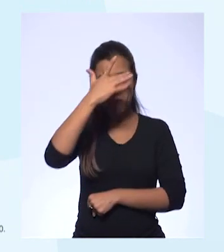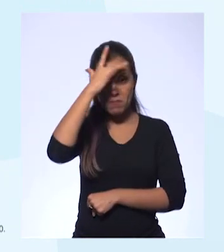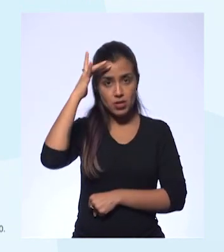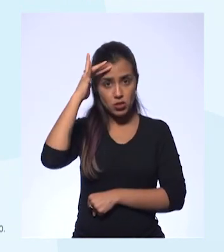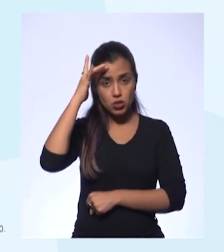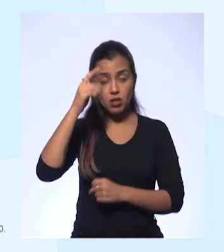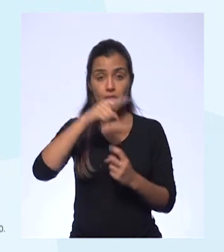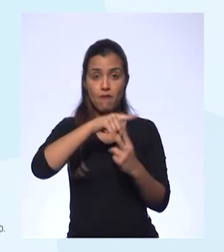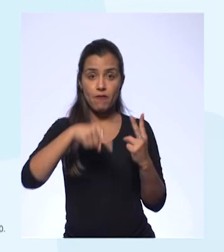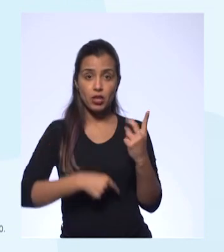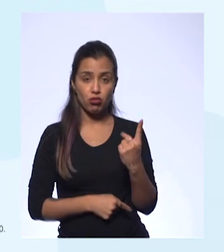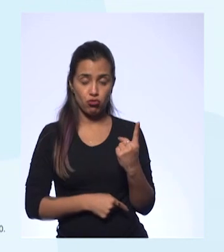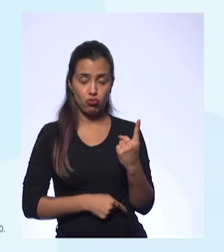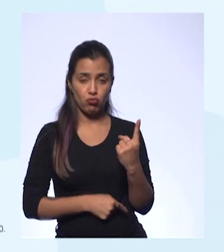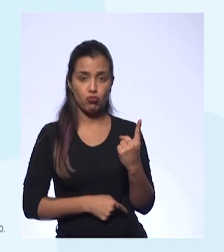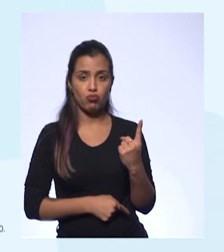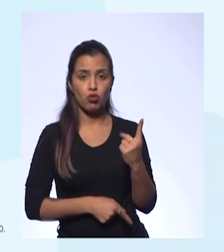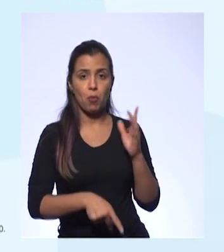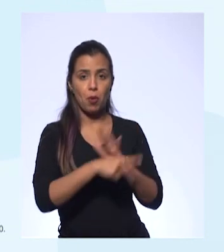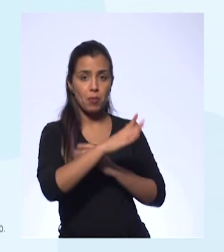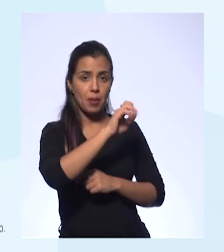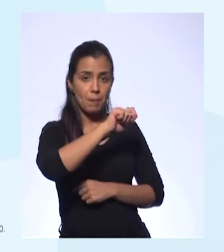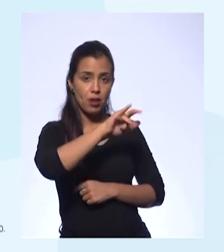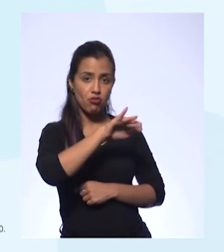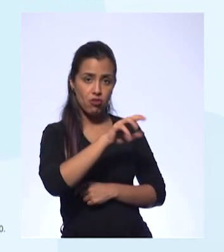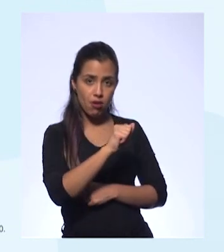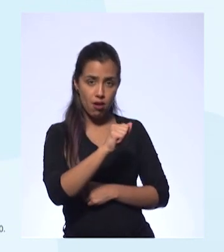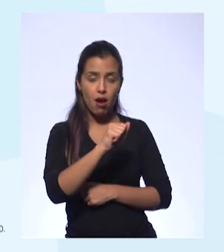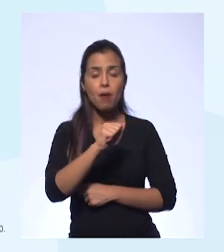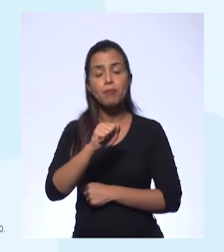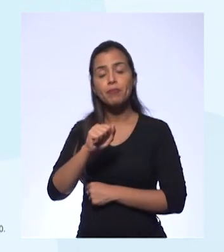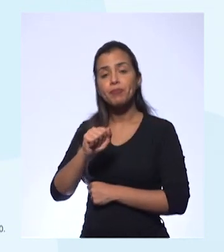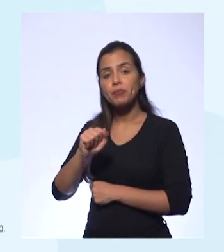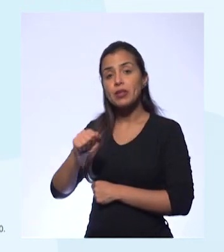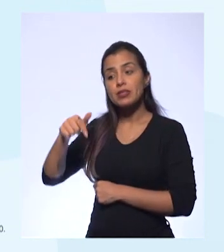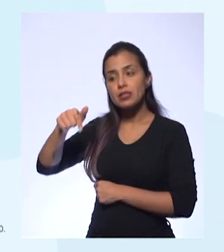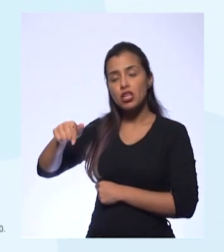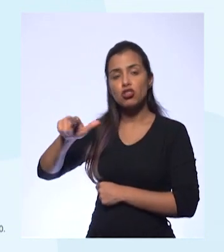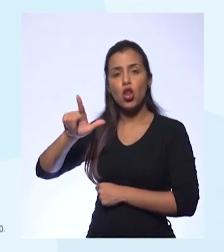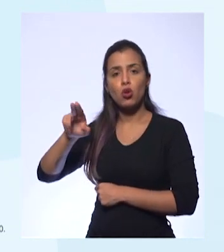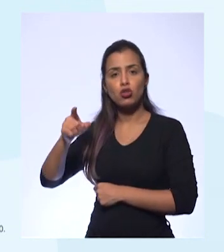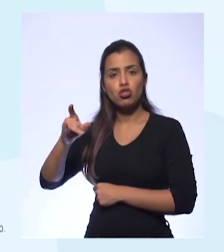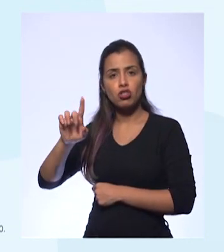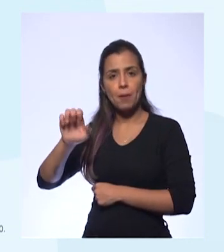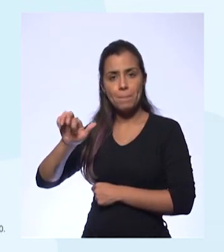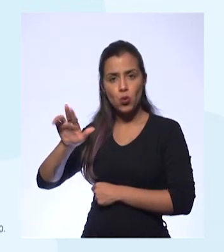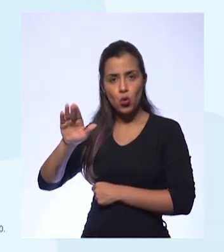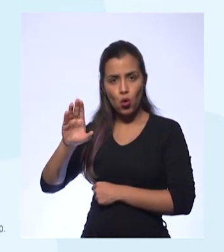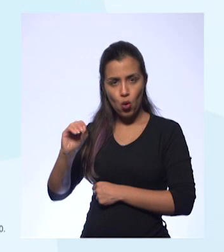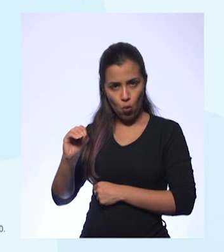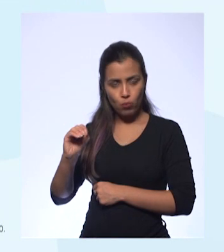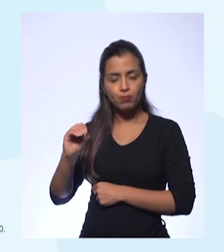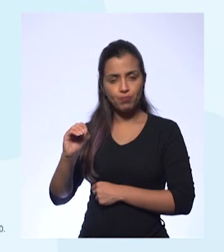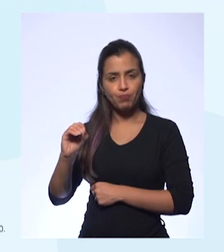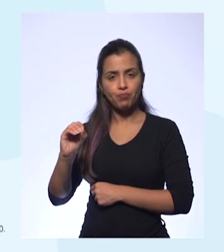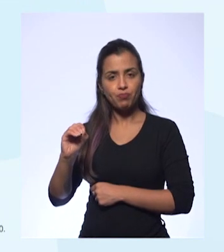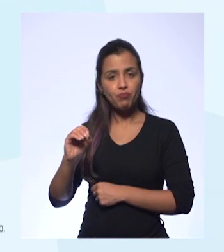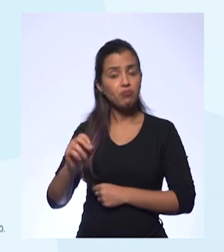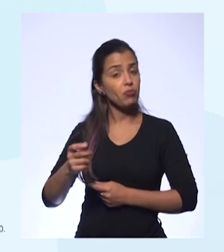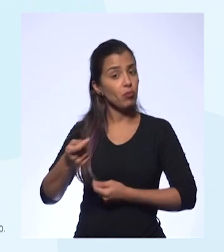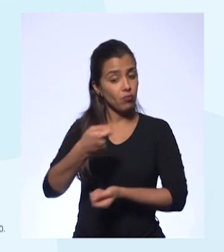da Bélgica, 21 dos Países Baixos e 7 de Luxemburgo. Garante o direito de livre comércio